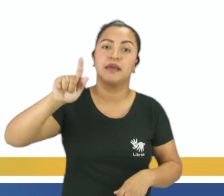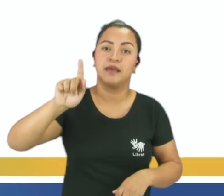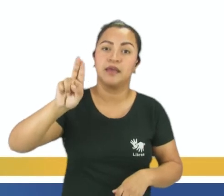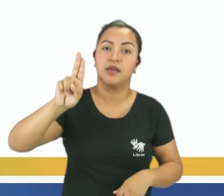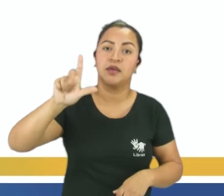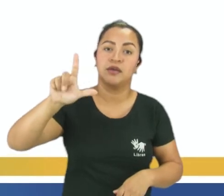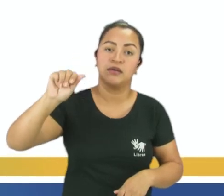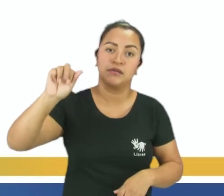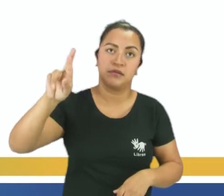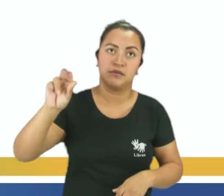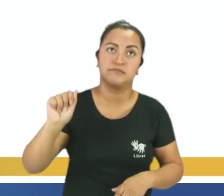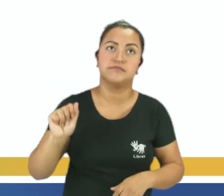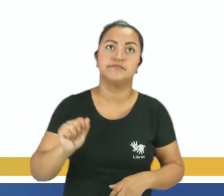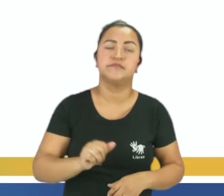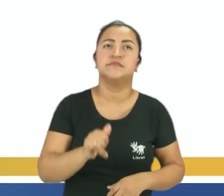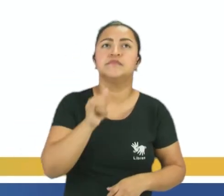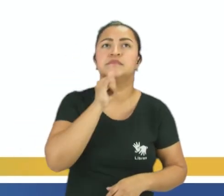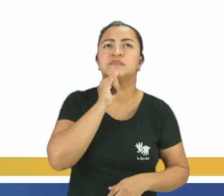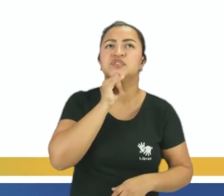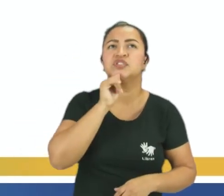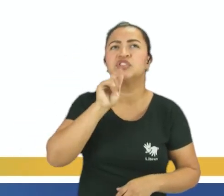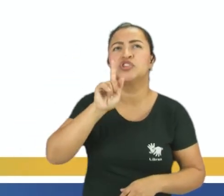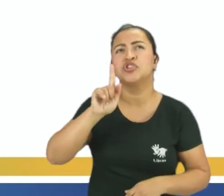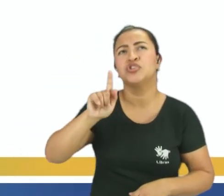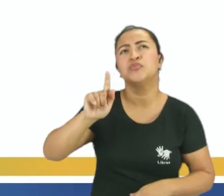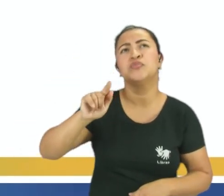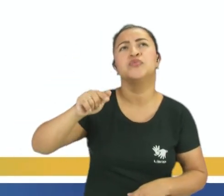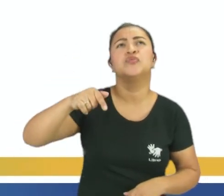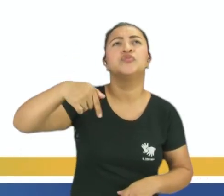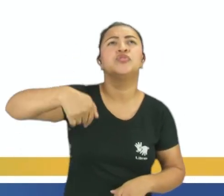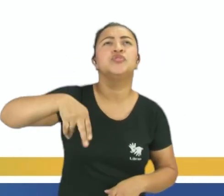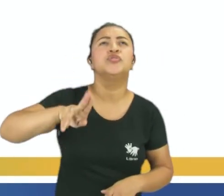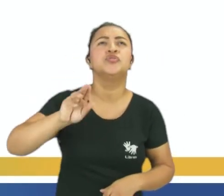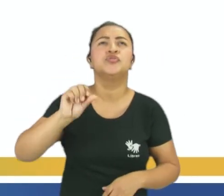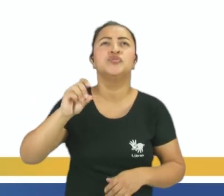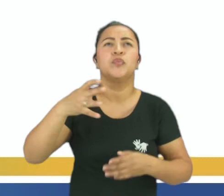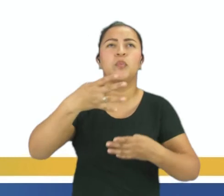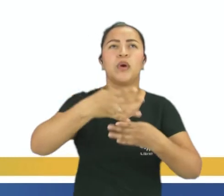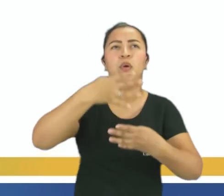Exemplo de uma quadra. Todos